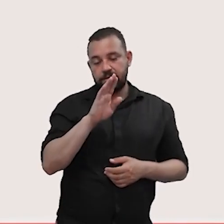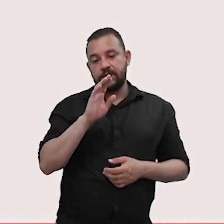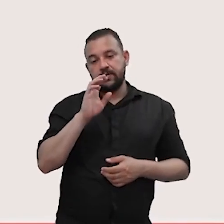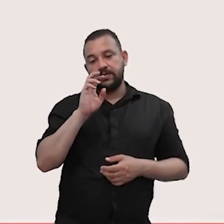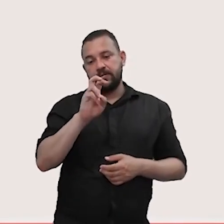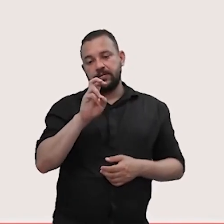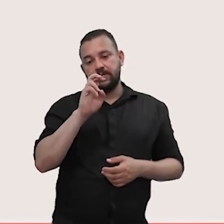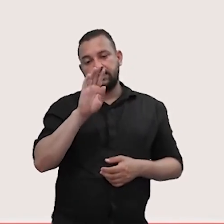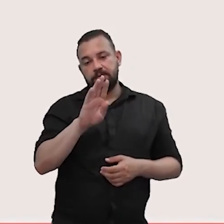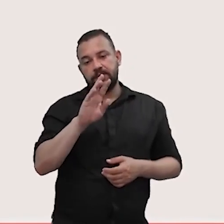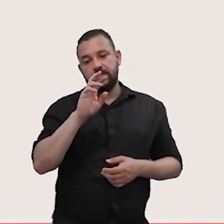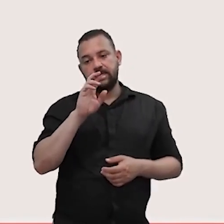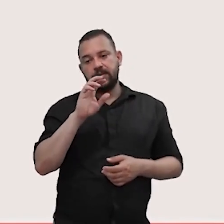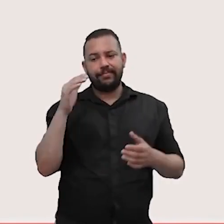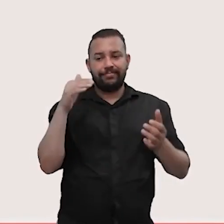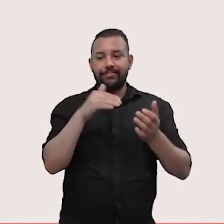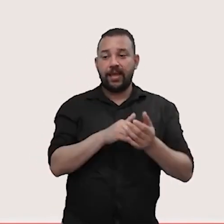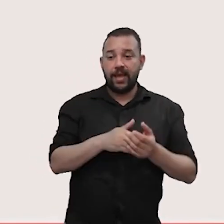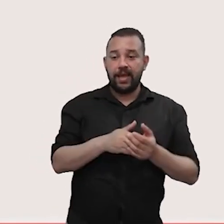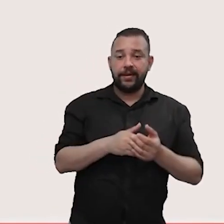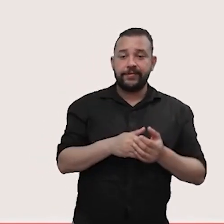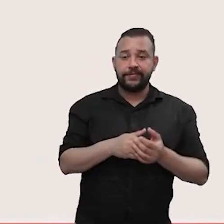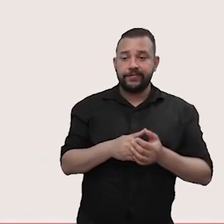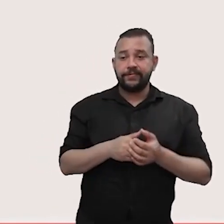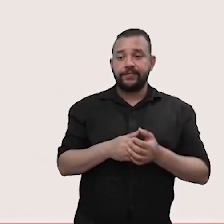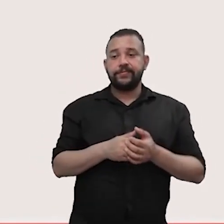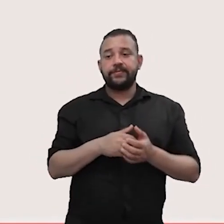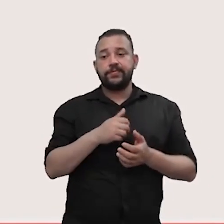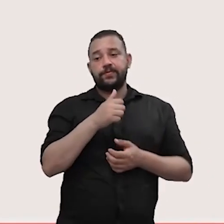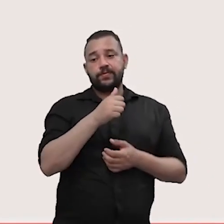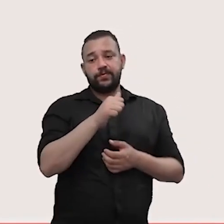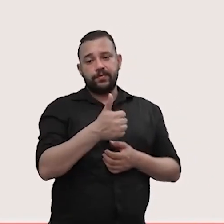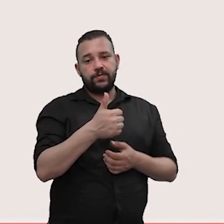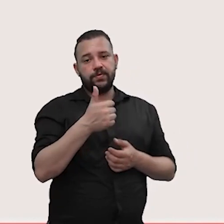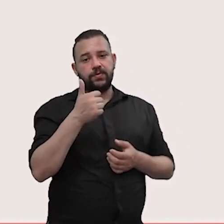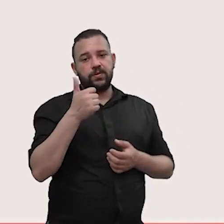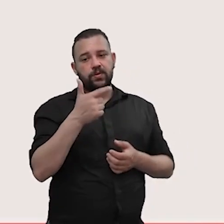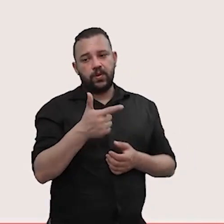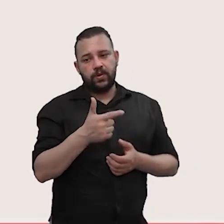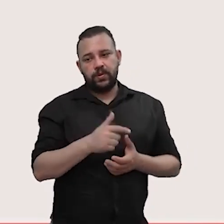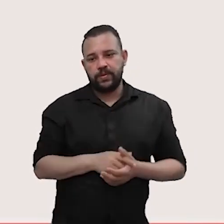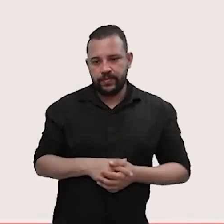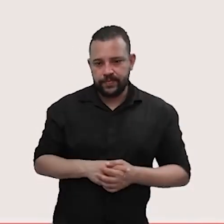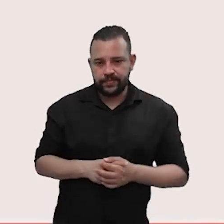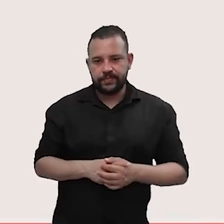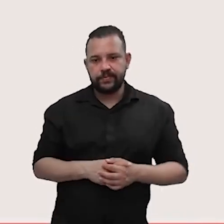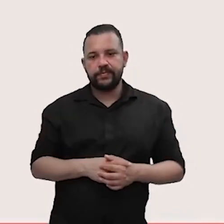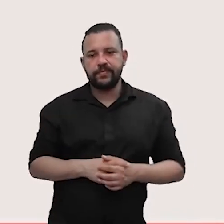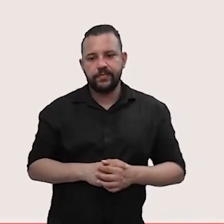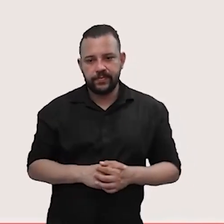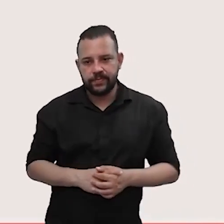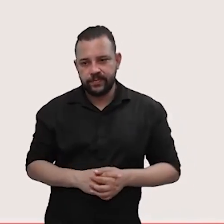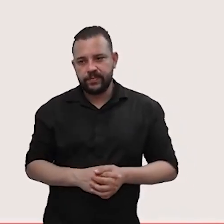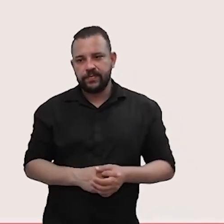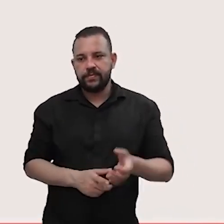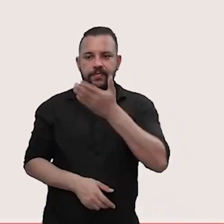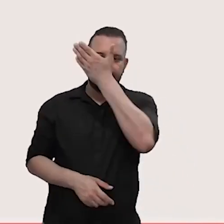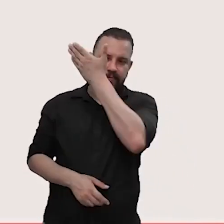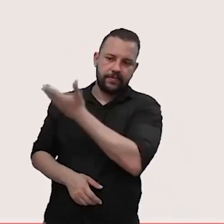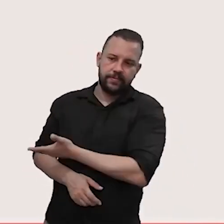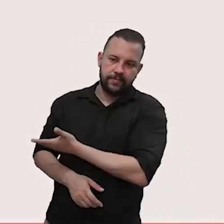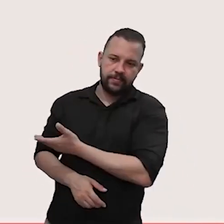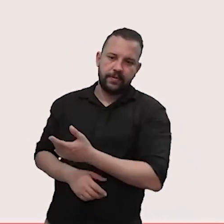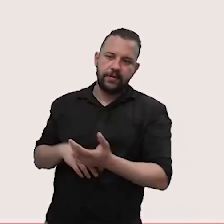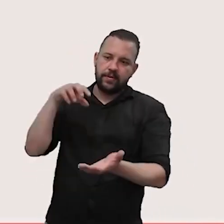7B e assim vai, até chegar no 1B e 2B. Tá? Então tá aí no centro da tabela